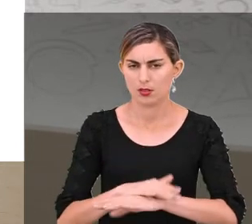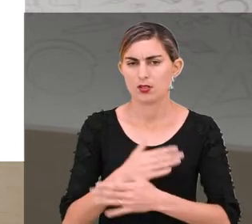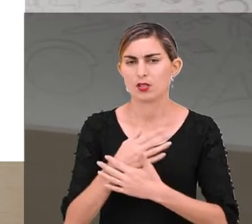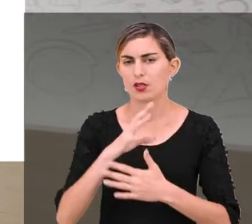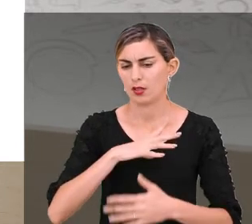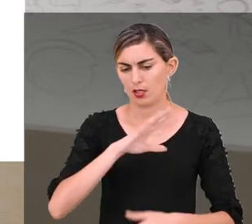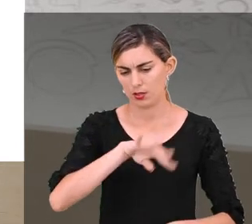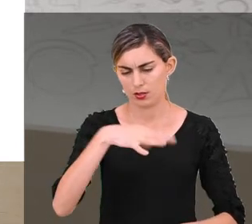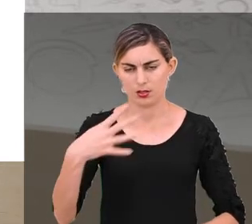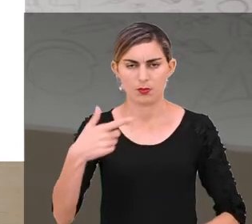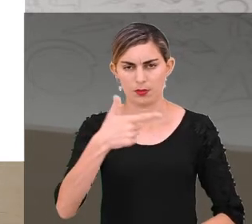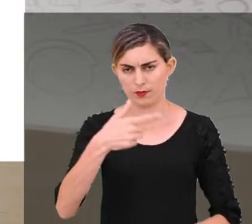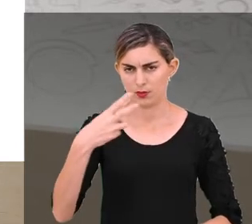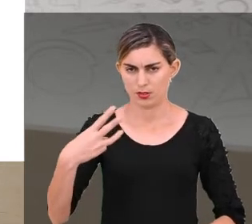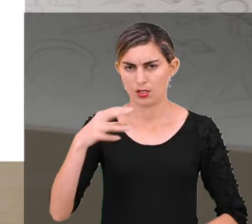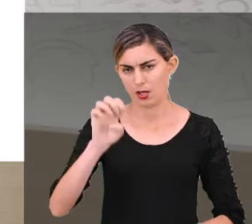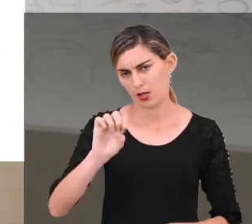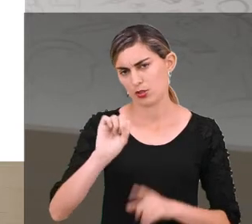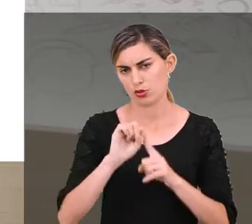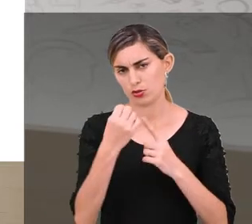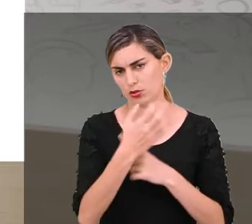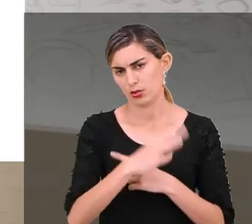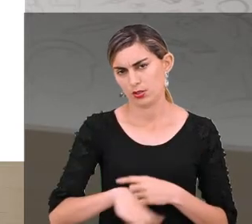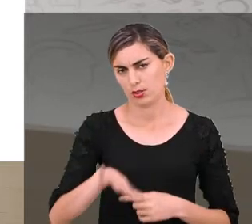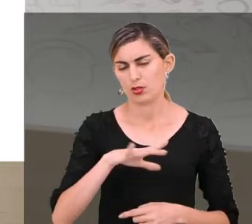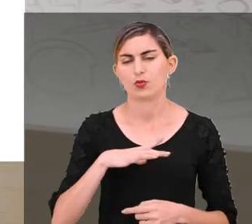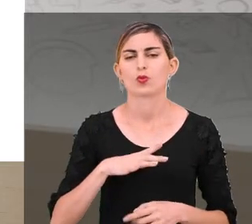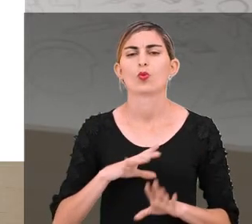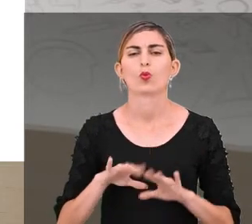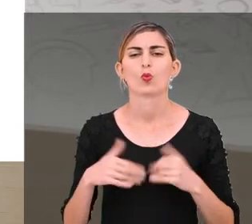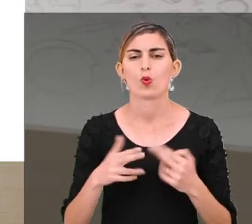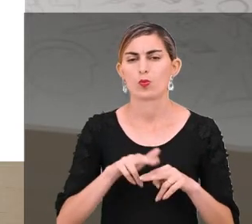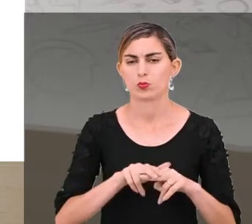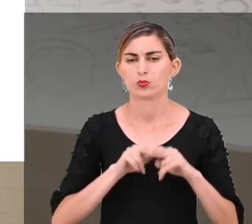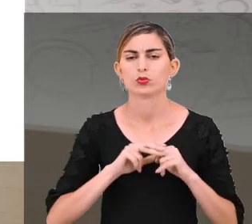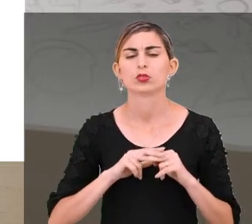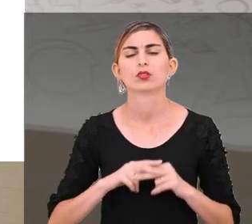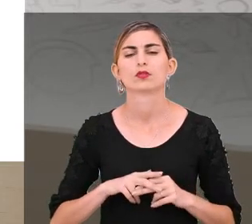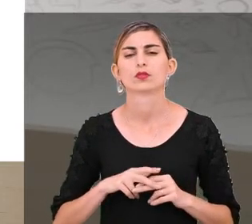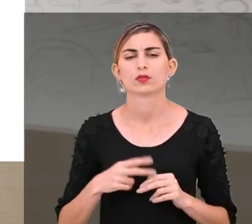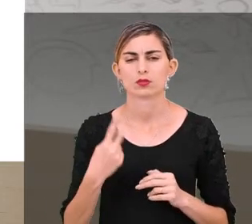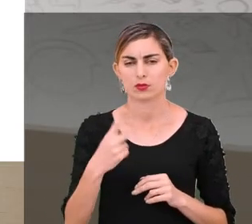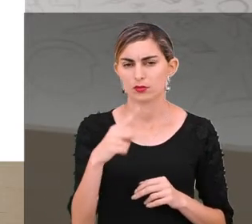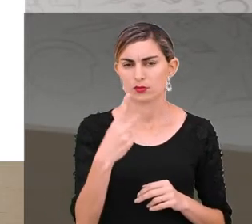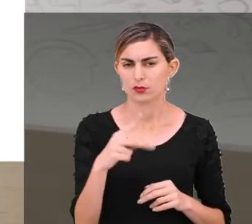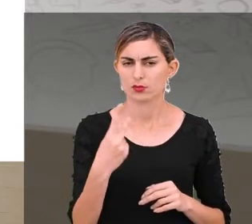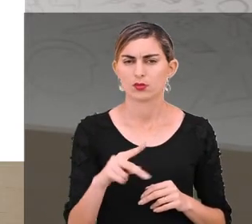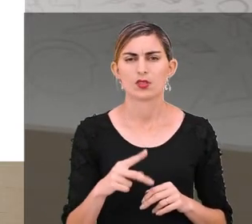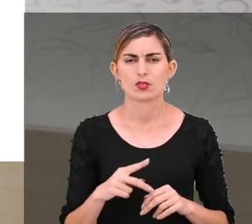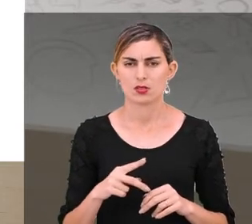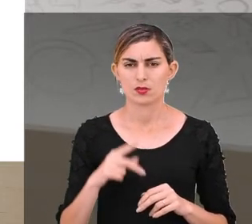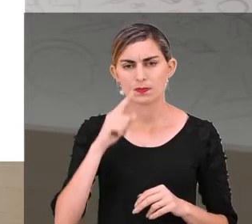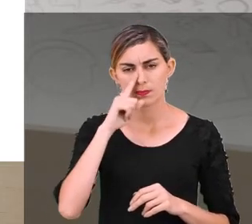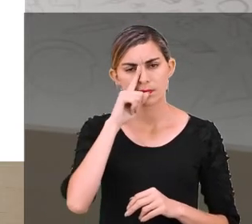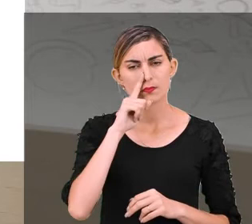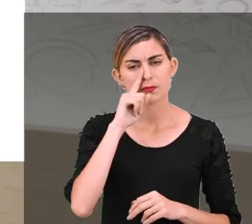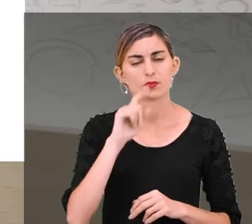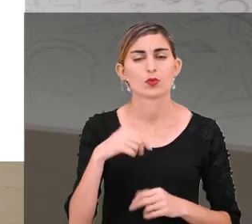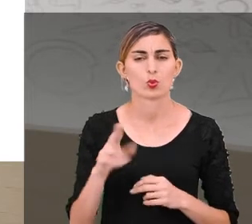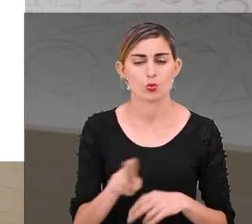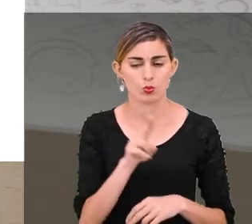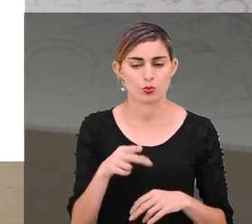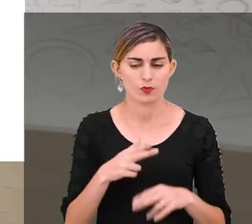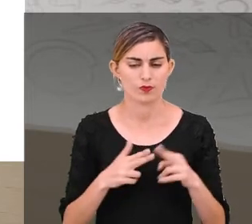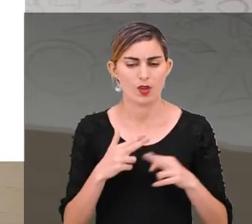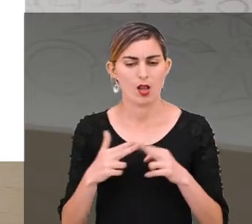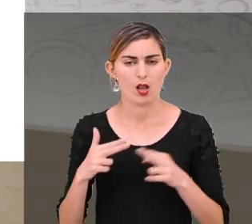listados na tabela 23 do E-Social. Quais as causas desse fator de risco? O